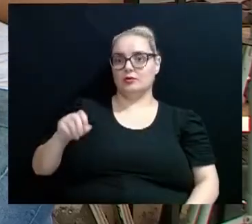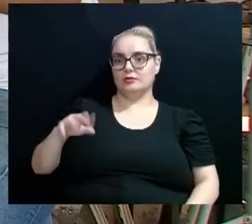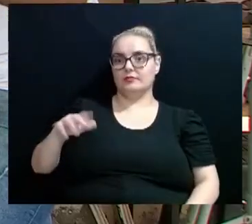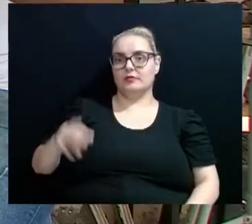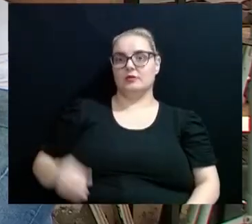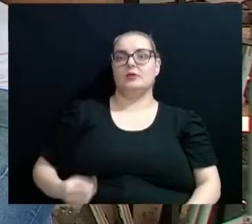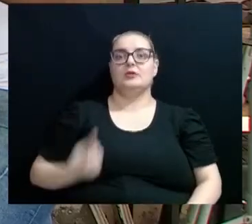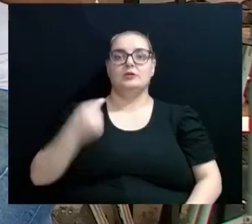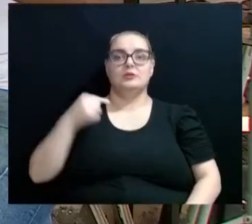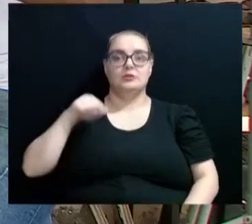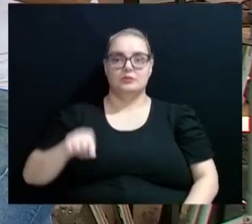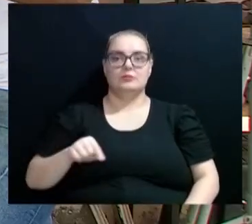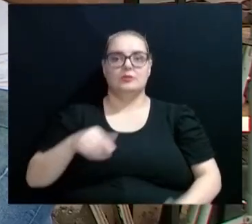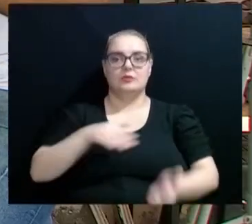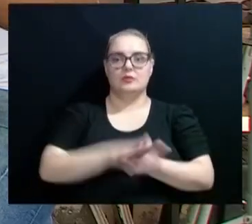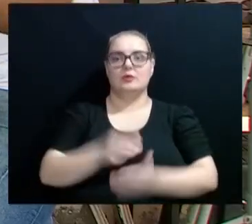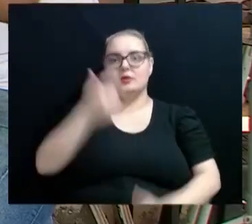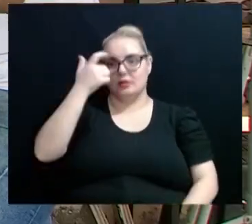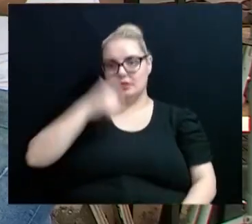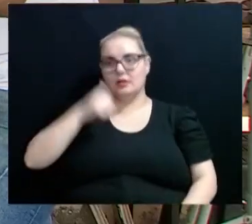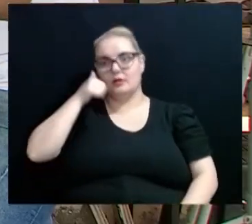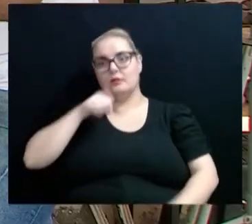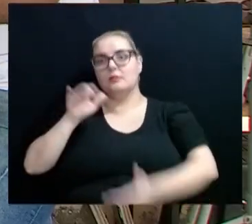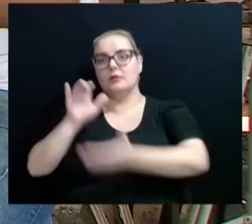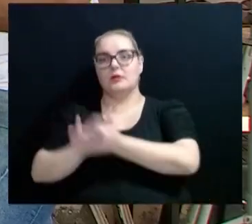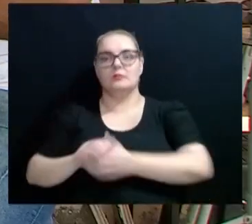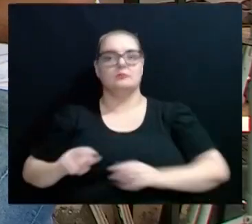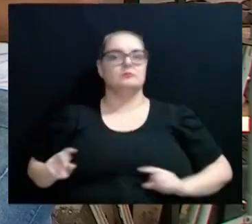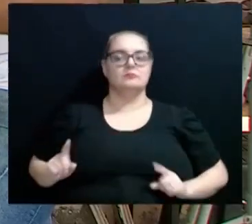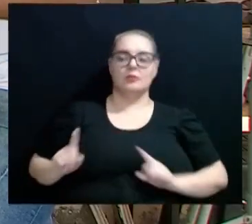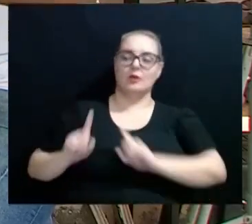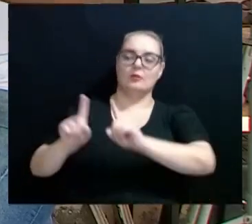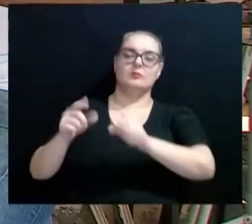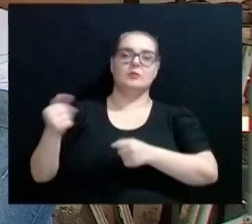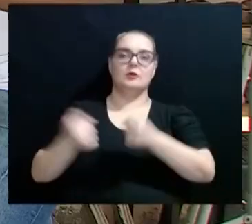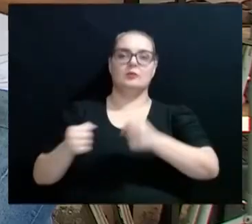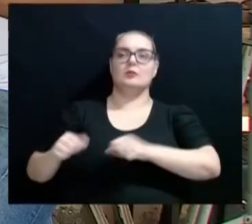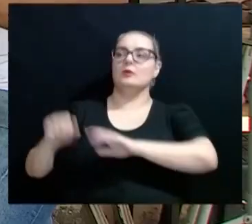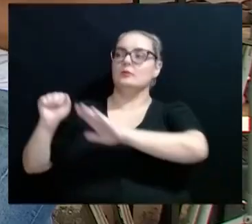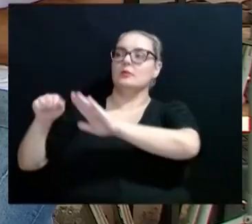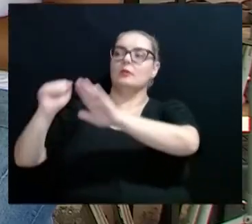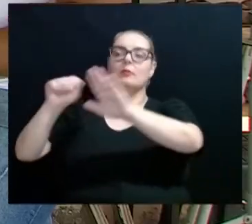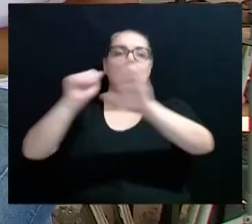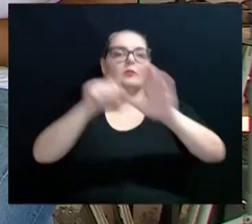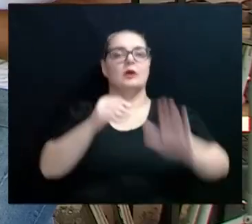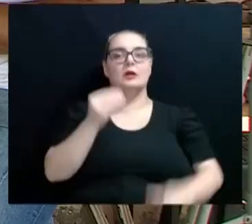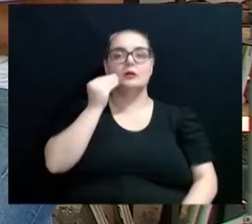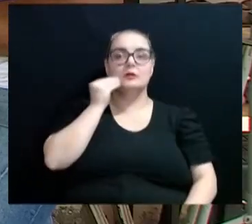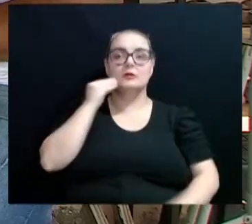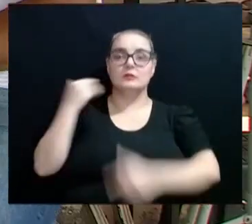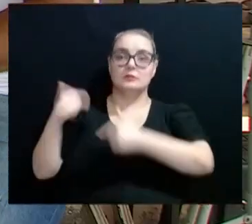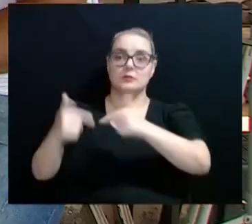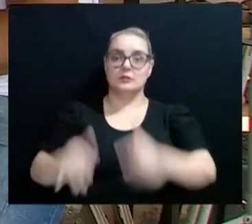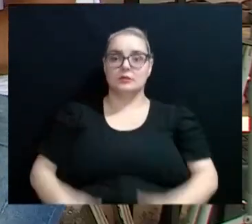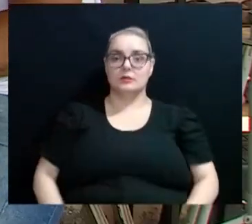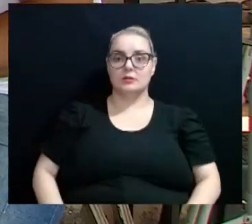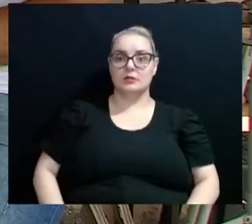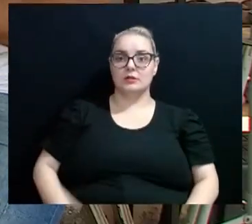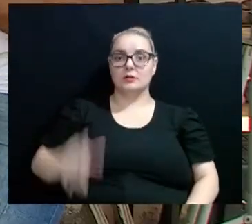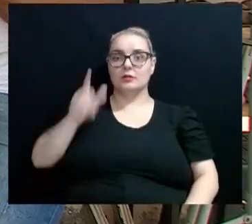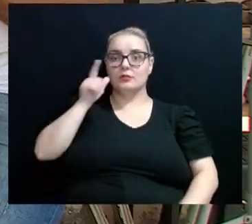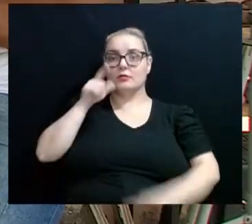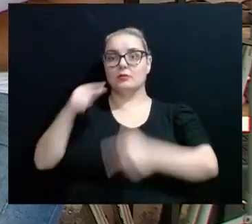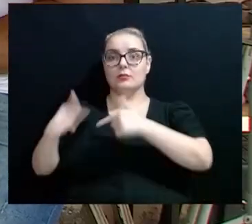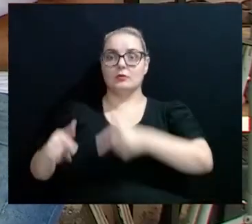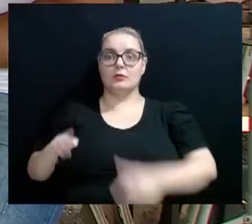algumas pessoas patrocínio para imprimir o primeiro portfólio, fiz uma plotagem de 1000 cópias. Eu e minha esposa